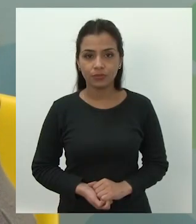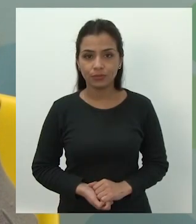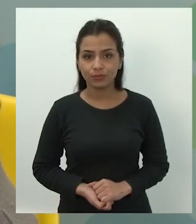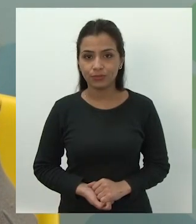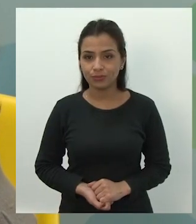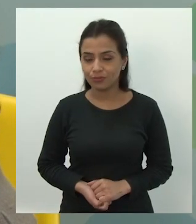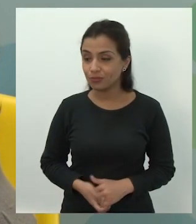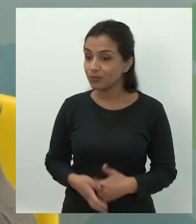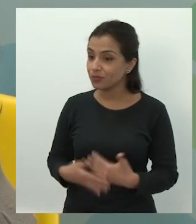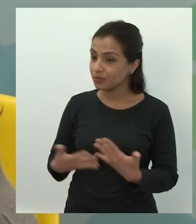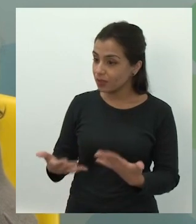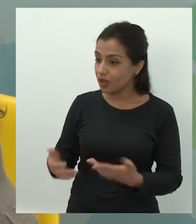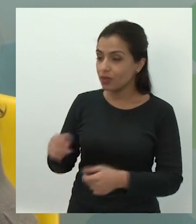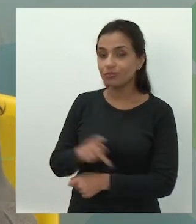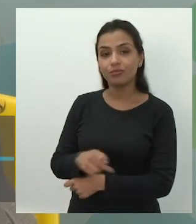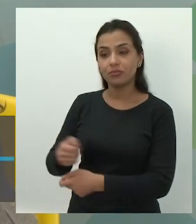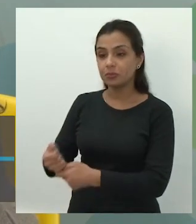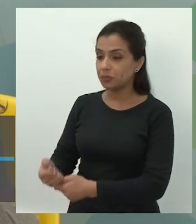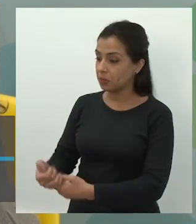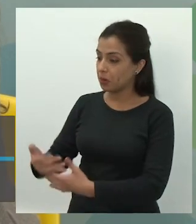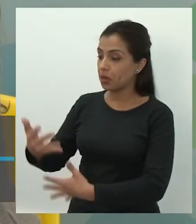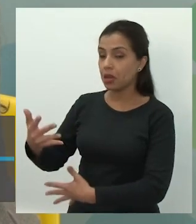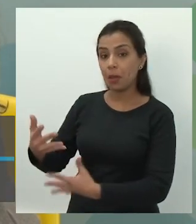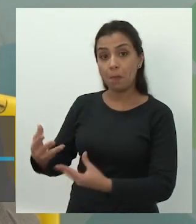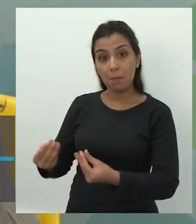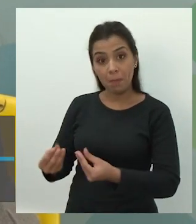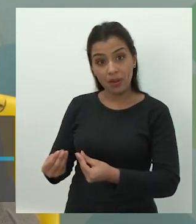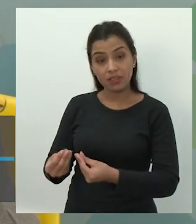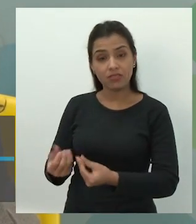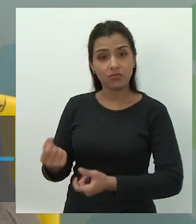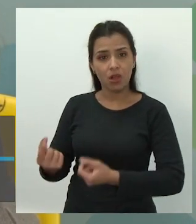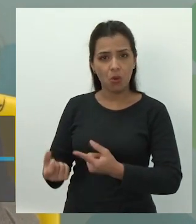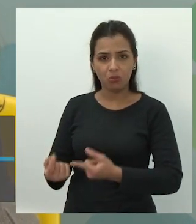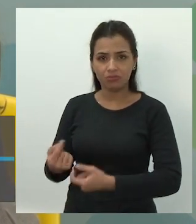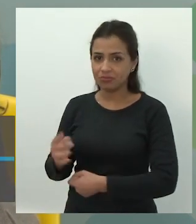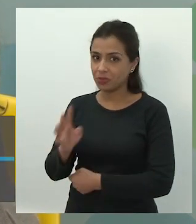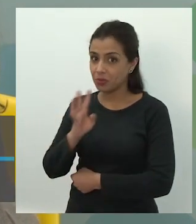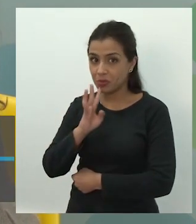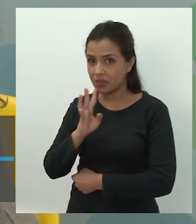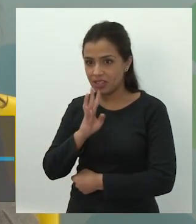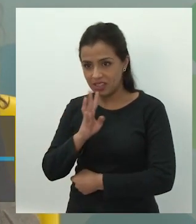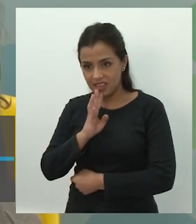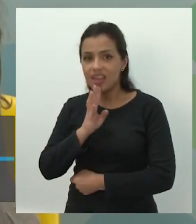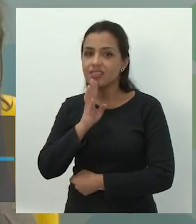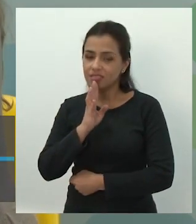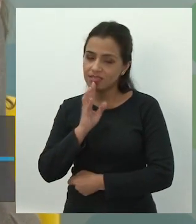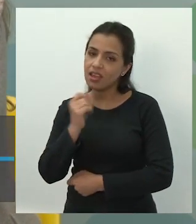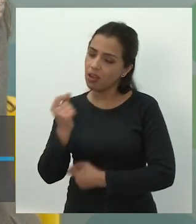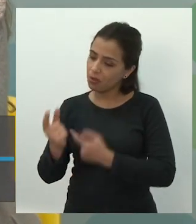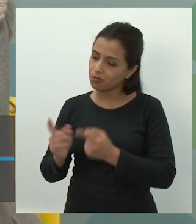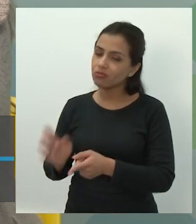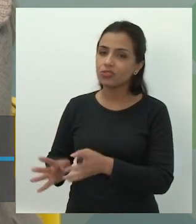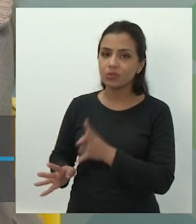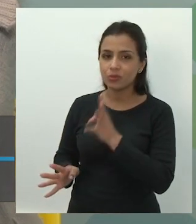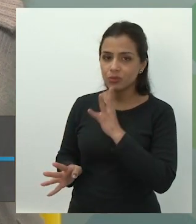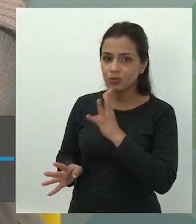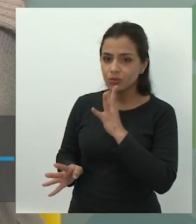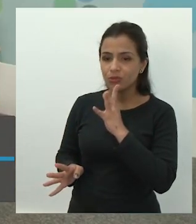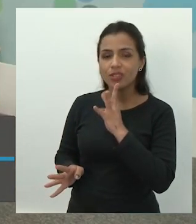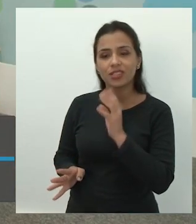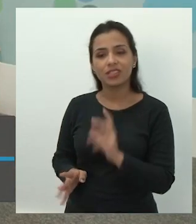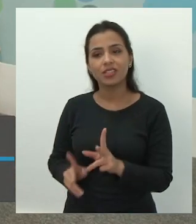Bom, professora, bastante escrevendo alguns nomes que a gente não conhece, né? Alguns conhecidos já, como o Kevin falou,